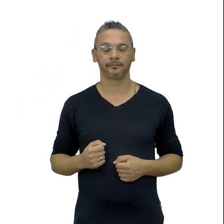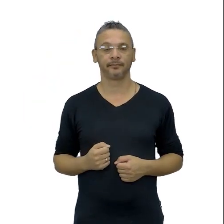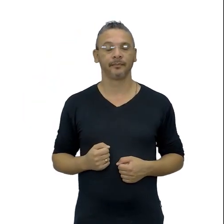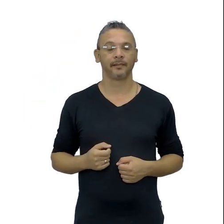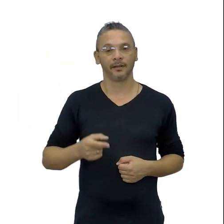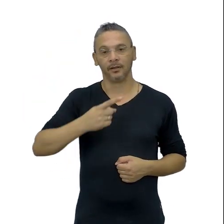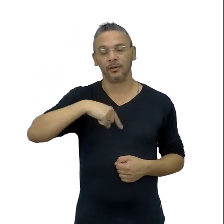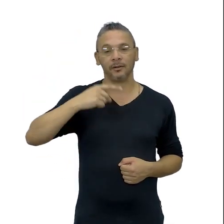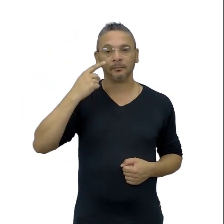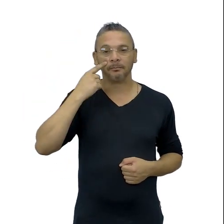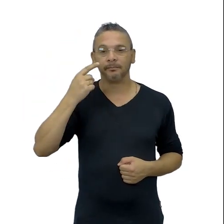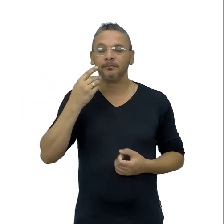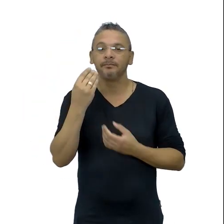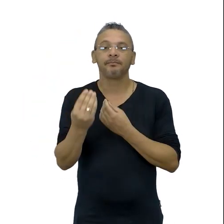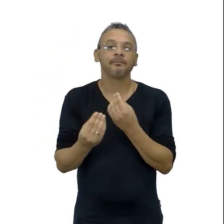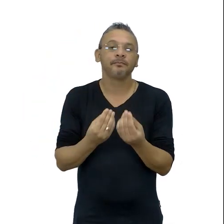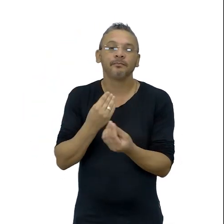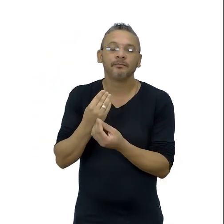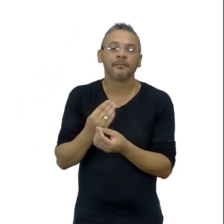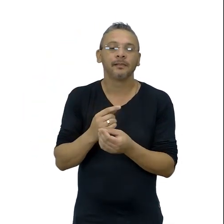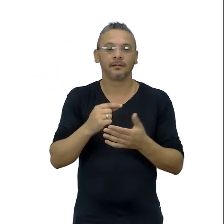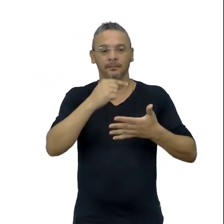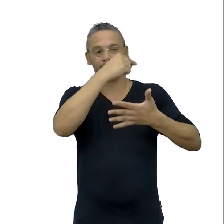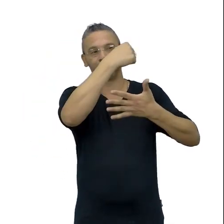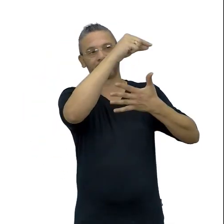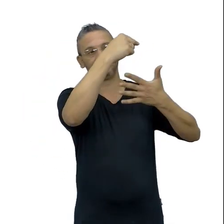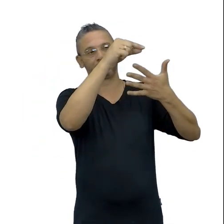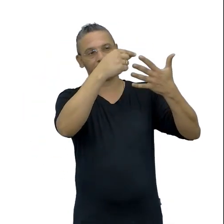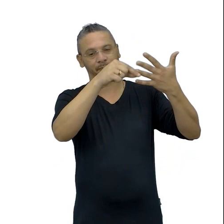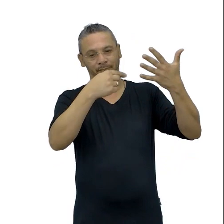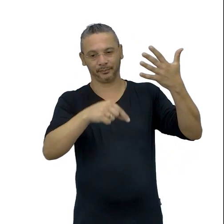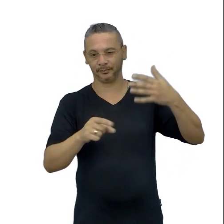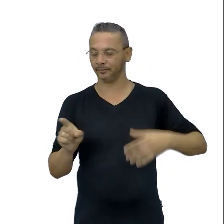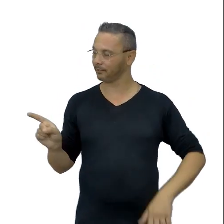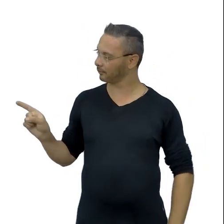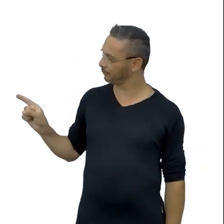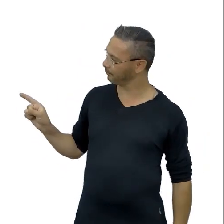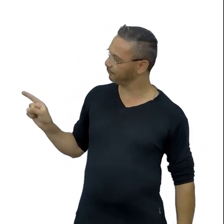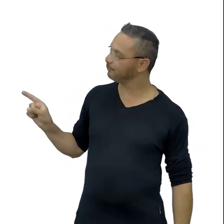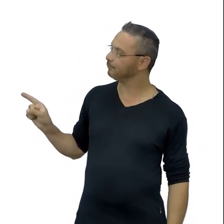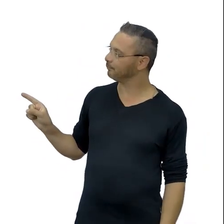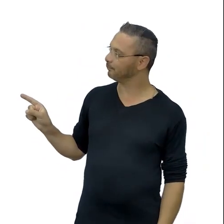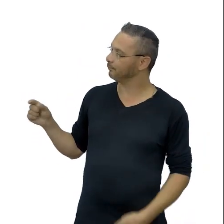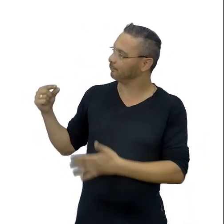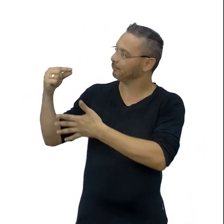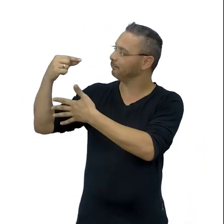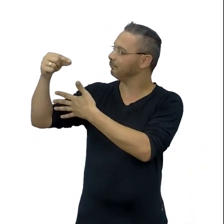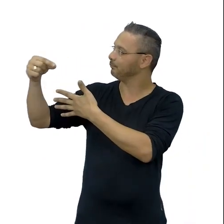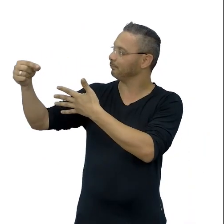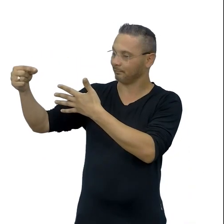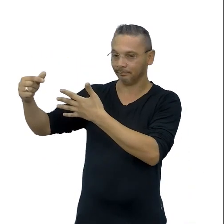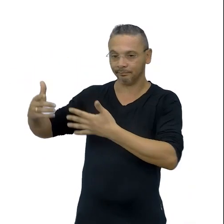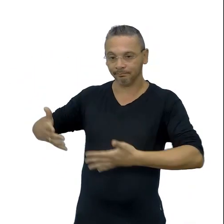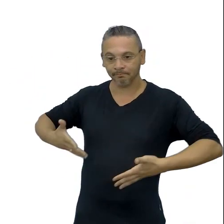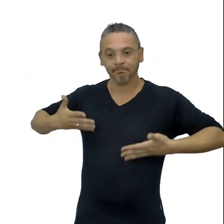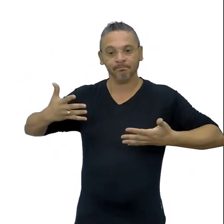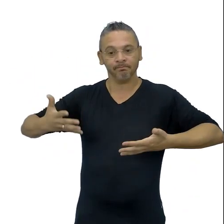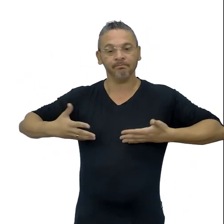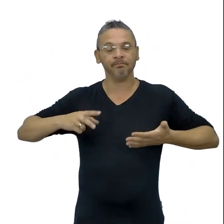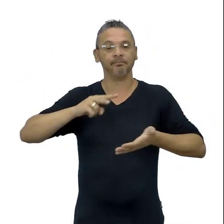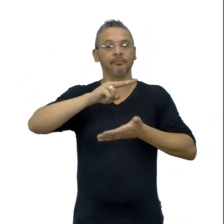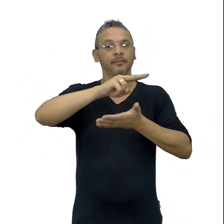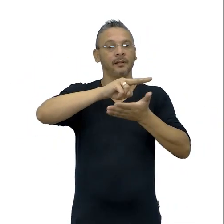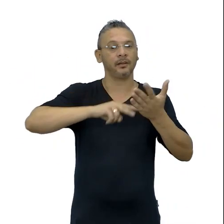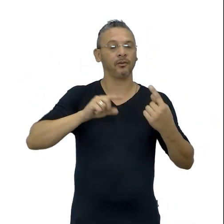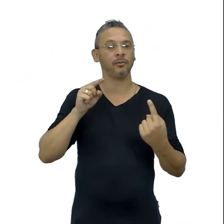Aqui nós apontamos alguns itens relacionados à motivação para a leitura e os objetivos